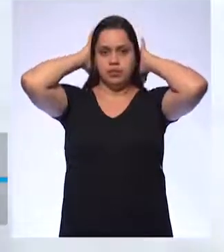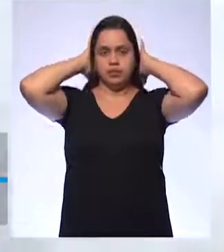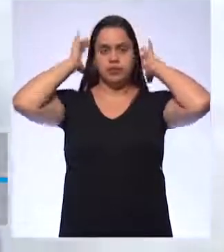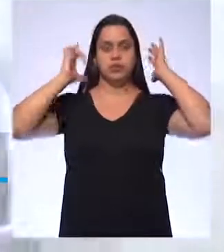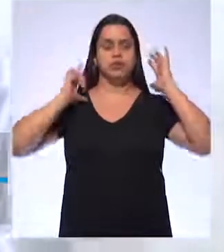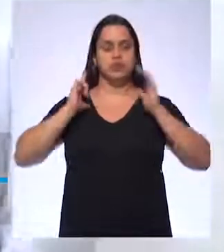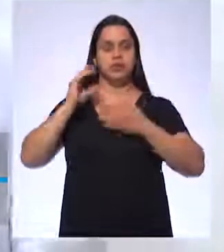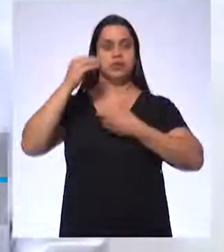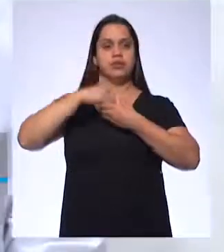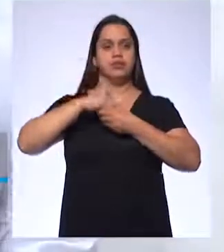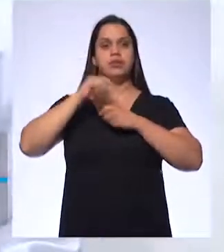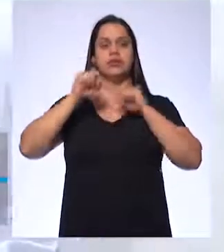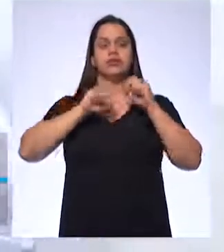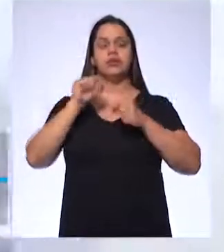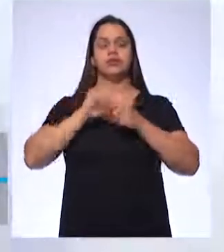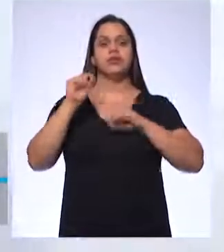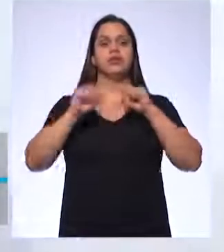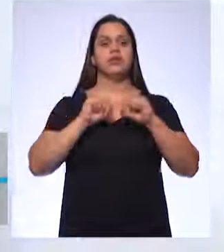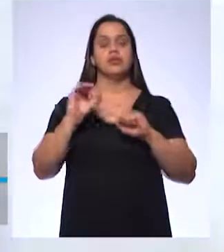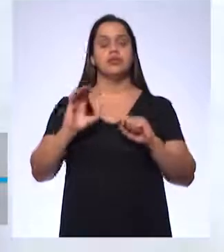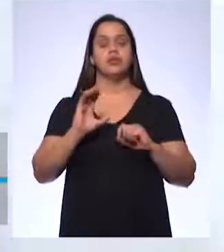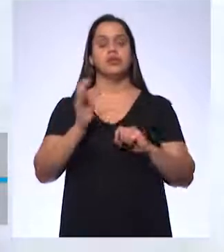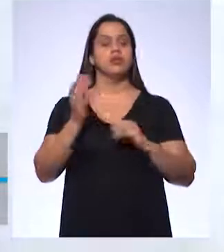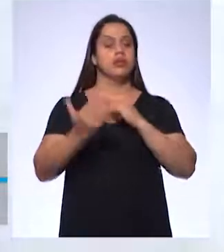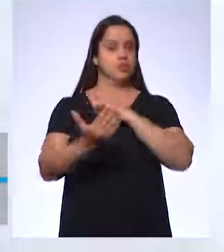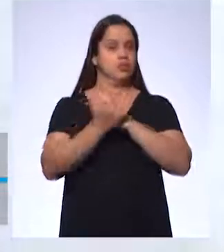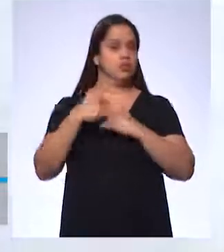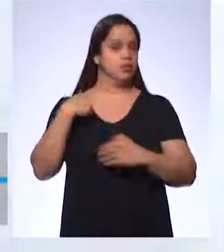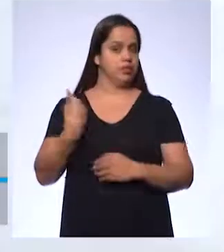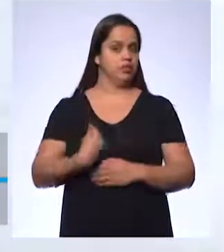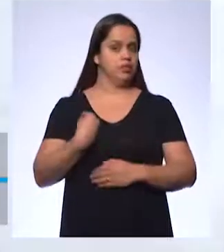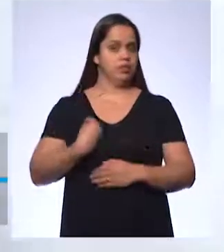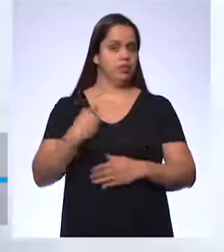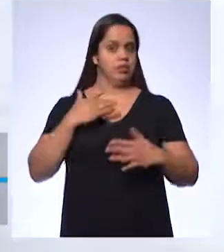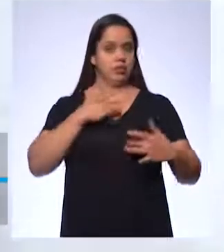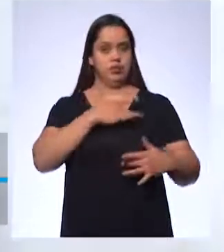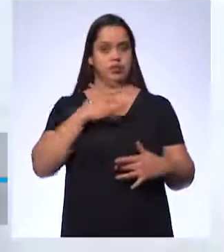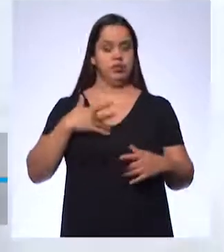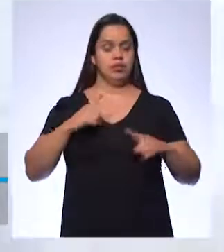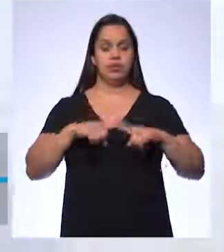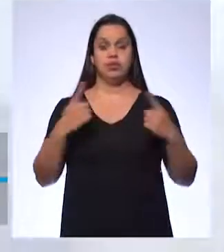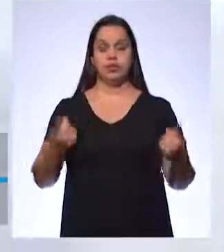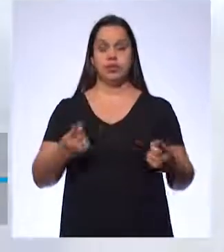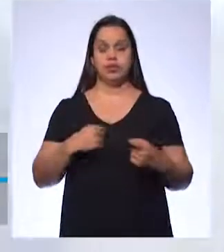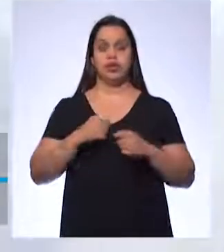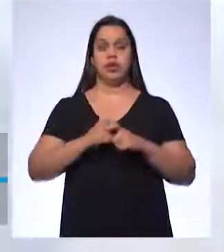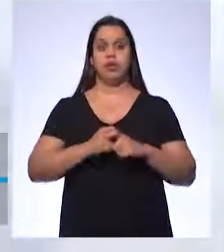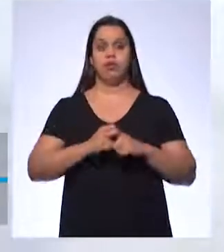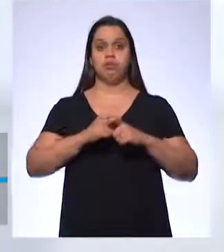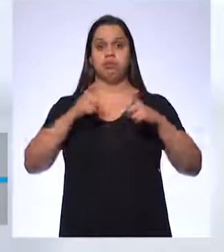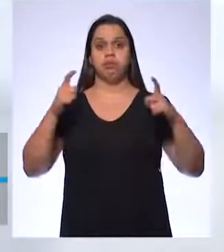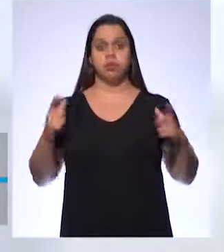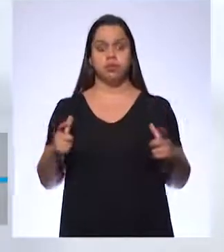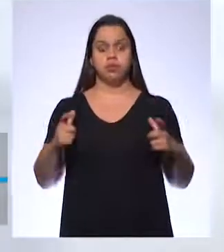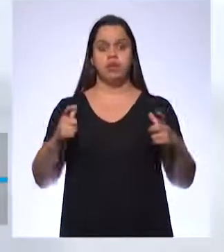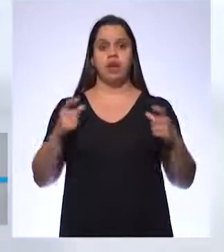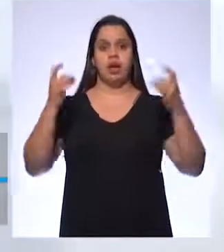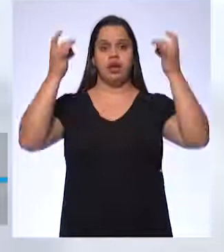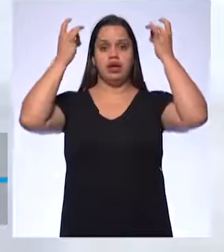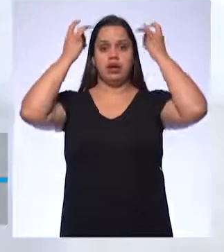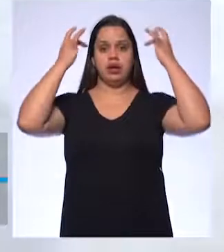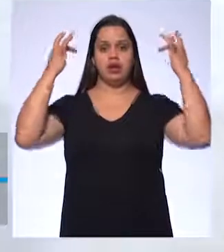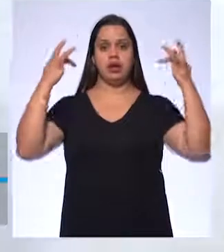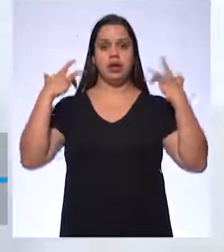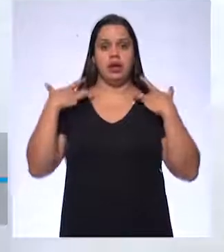no couro cabeludo e ele até ajuda a gente. O problema é que às vezes ele se reproduz em excesso e cai para os ombros. E aí